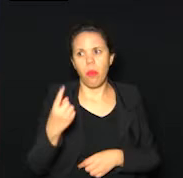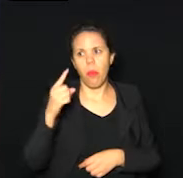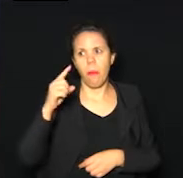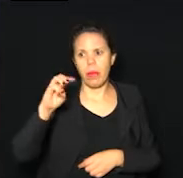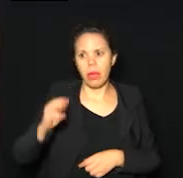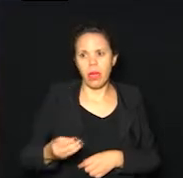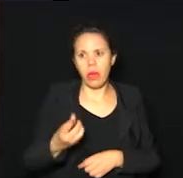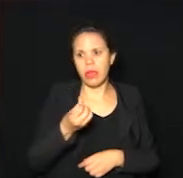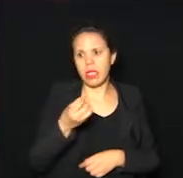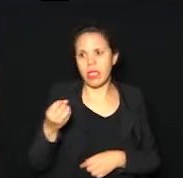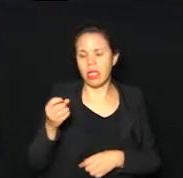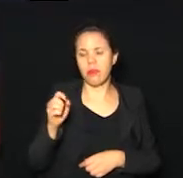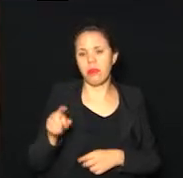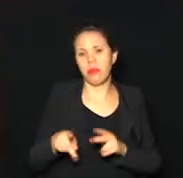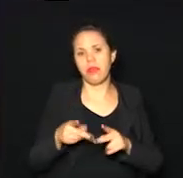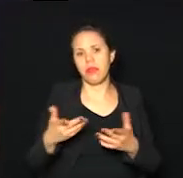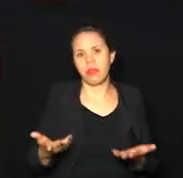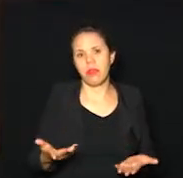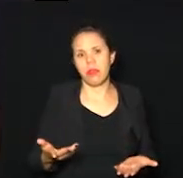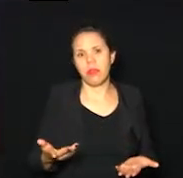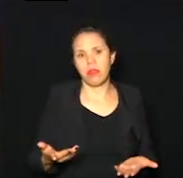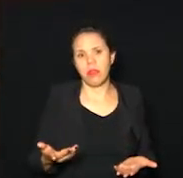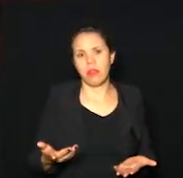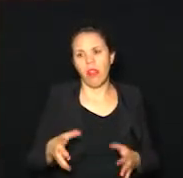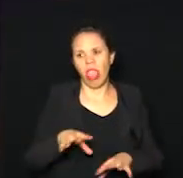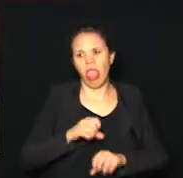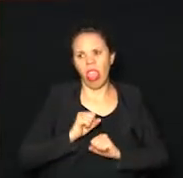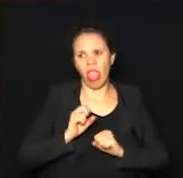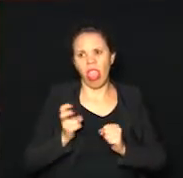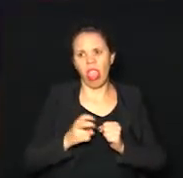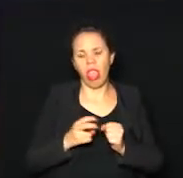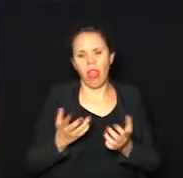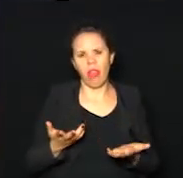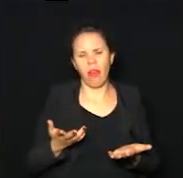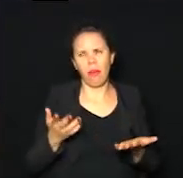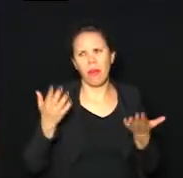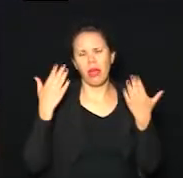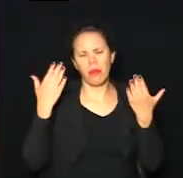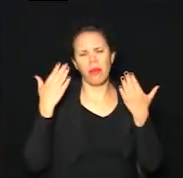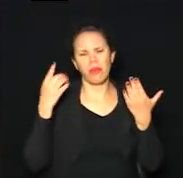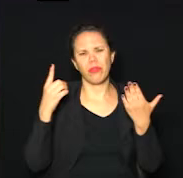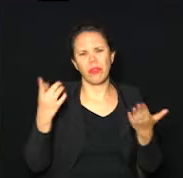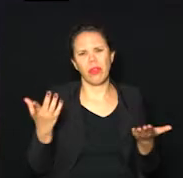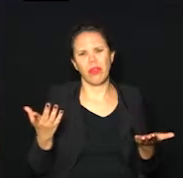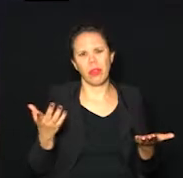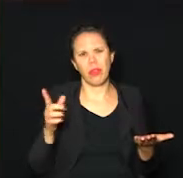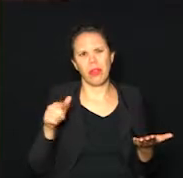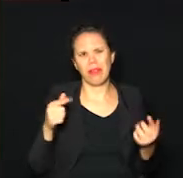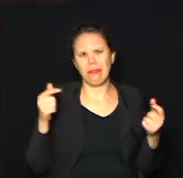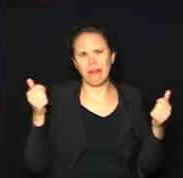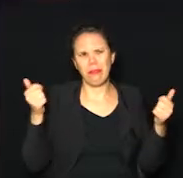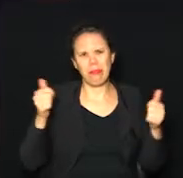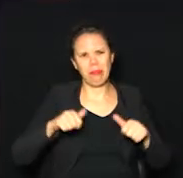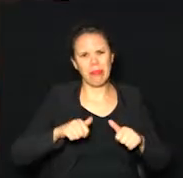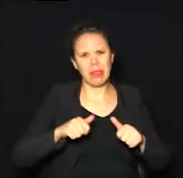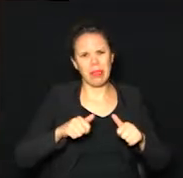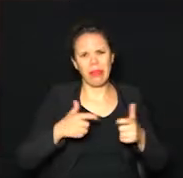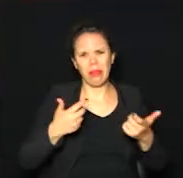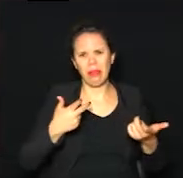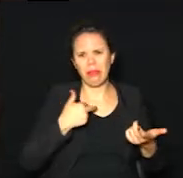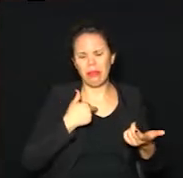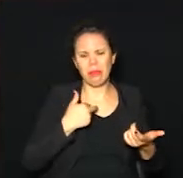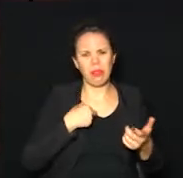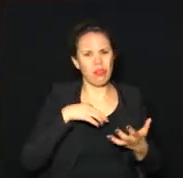600 pessoas com vírus contaminados. Gente, pelo amor de Deus, isso é o caos, é a pior pandemia